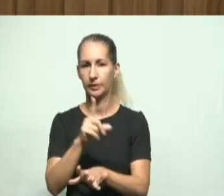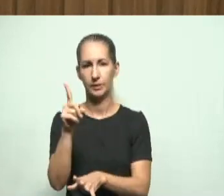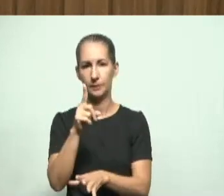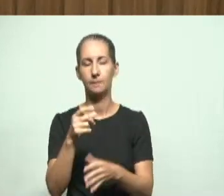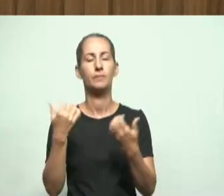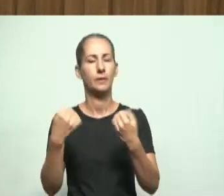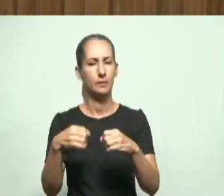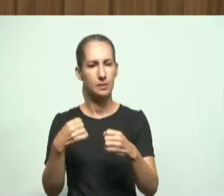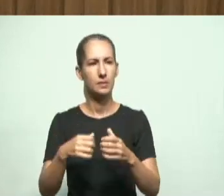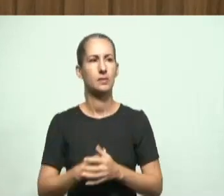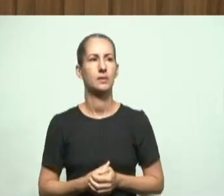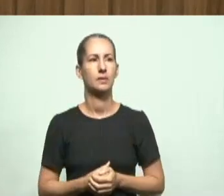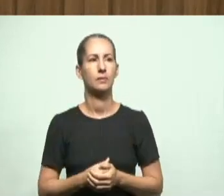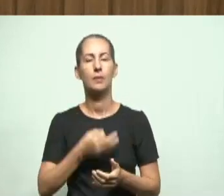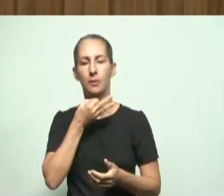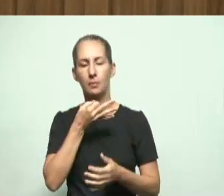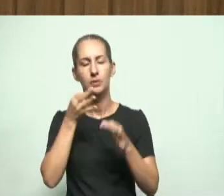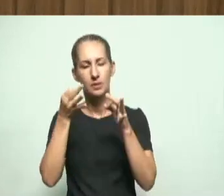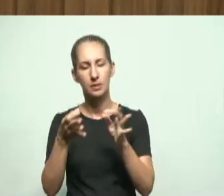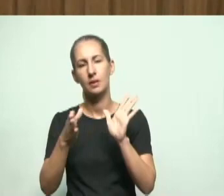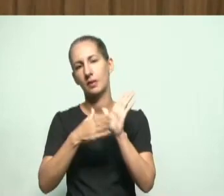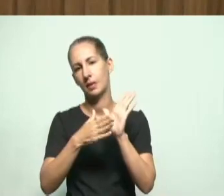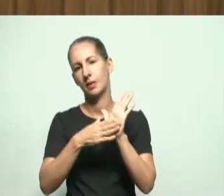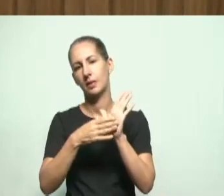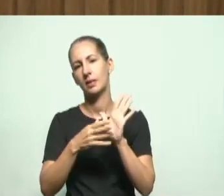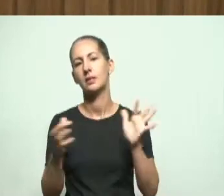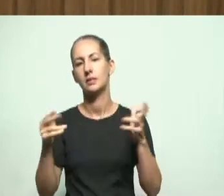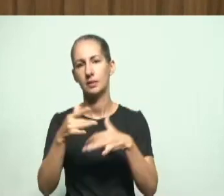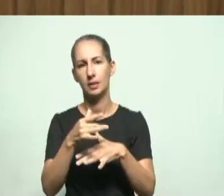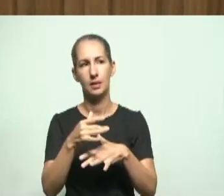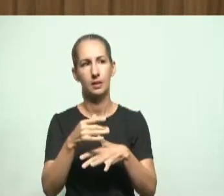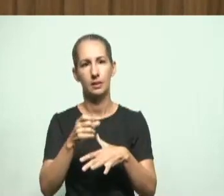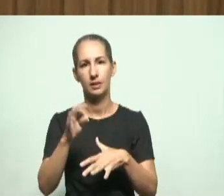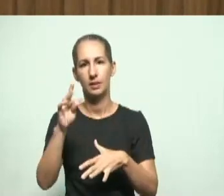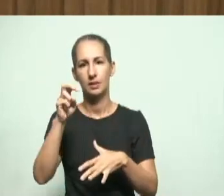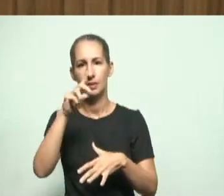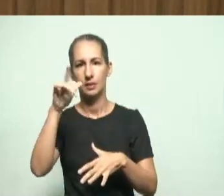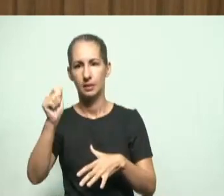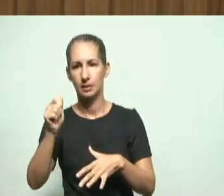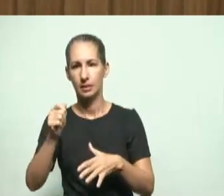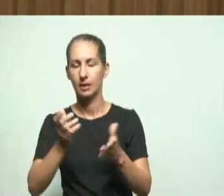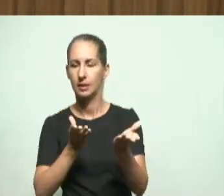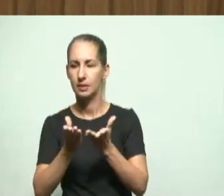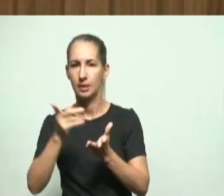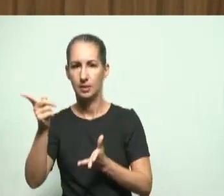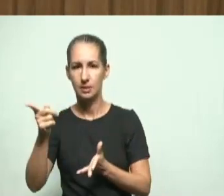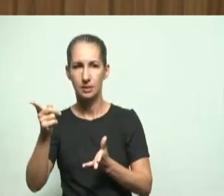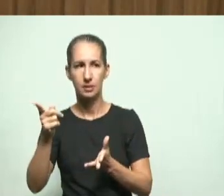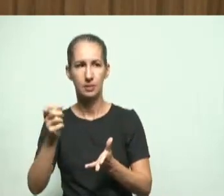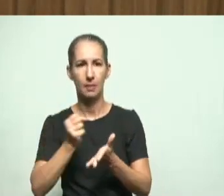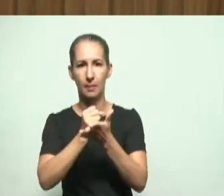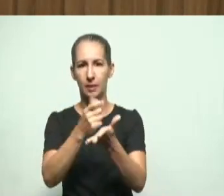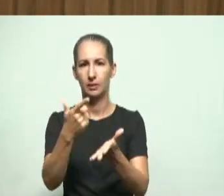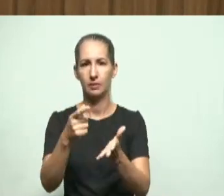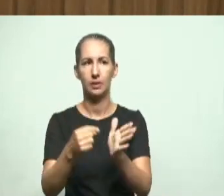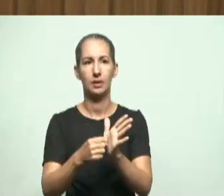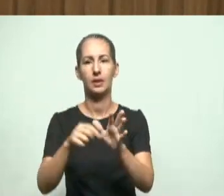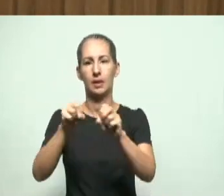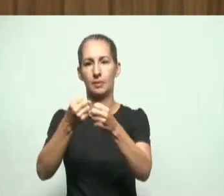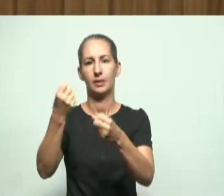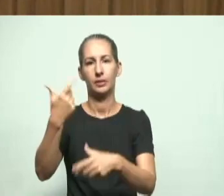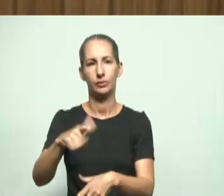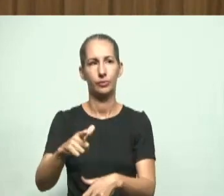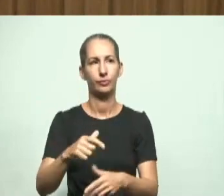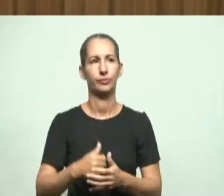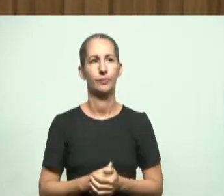Nós precisamos de uma proposta concreta que a cidade está dando. Você vai em Teresina, fez a licitação sem subsídio nenhum, está quebrado de novo. Não